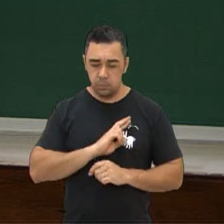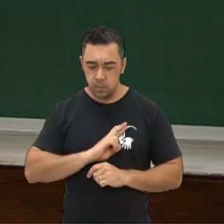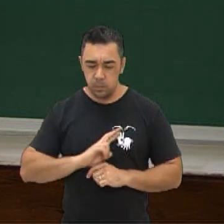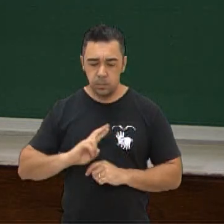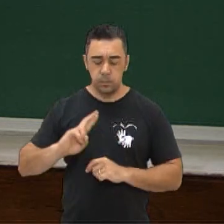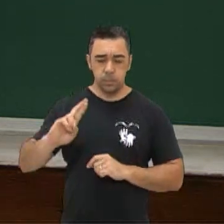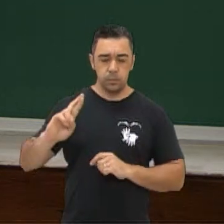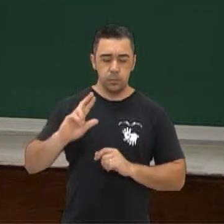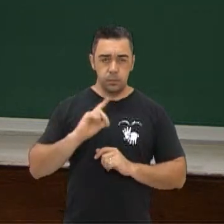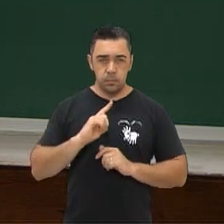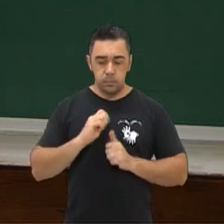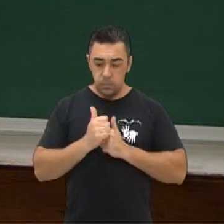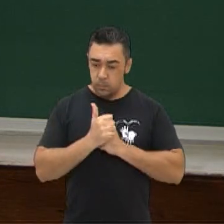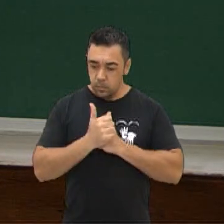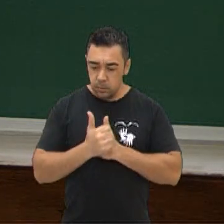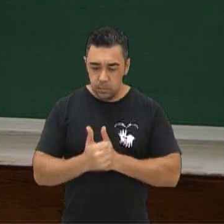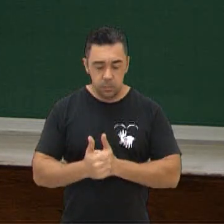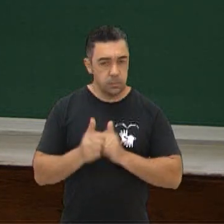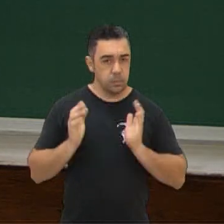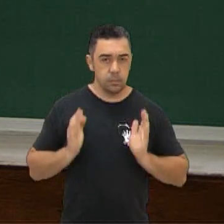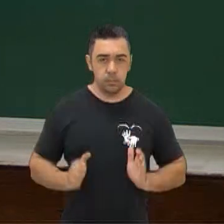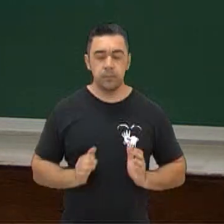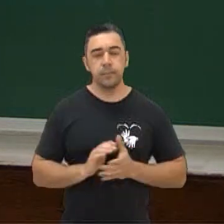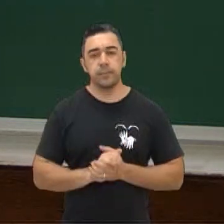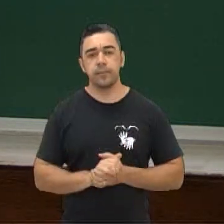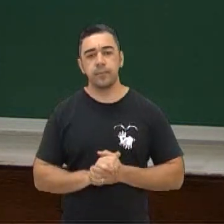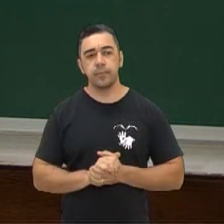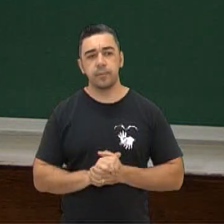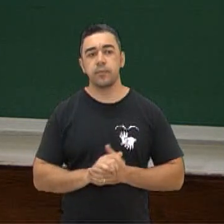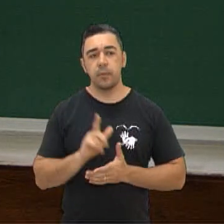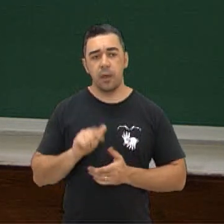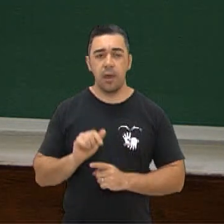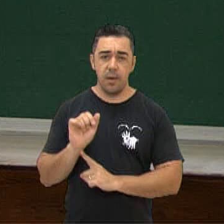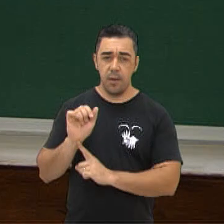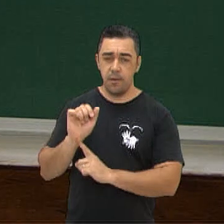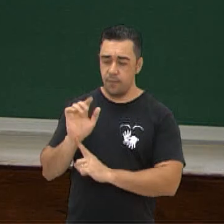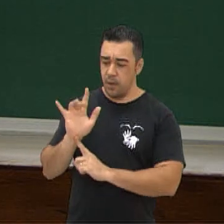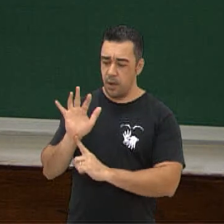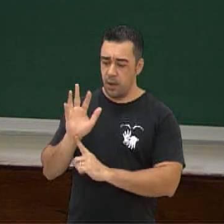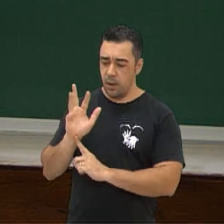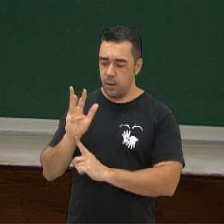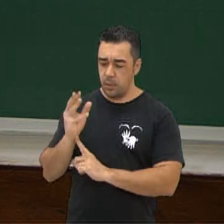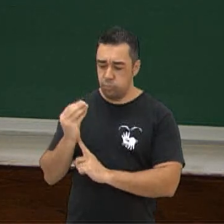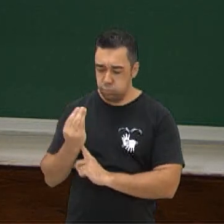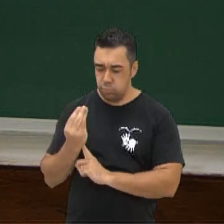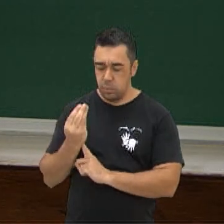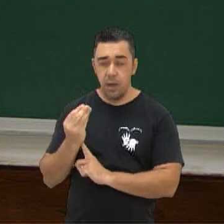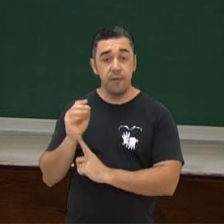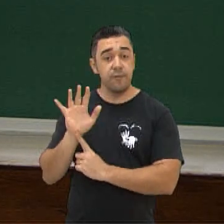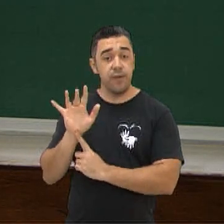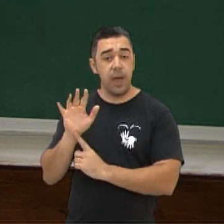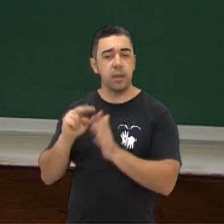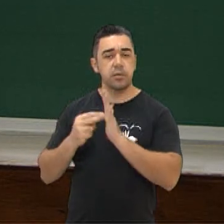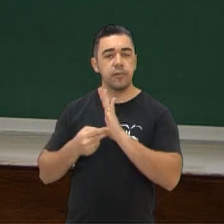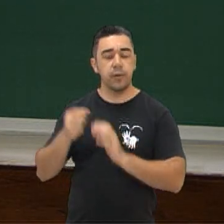a santidade, né? E finalmente a vela, que traz o símbolo da luz.